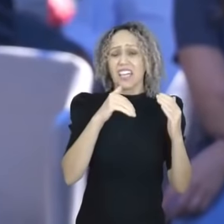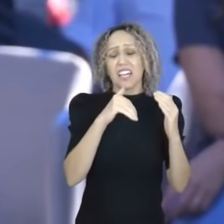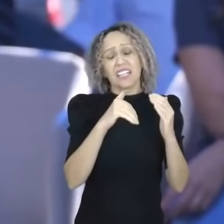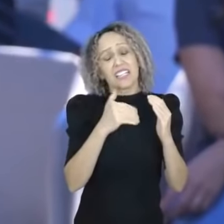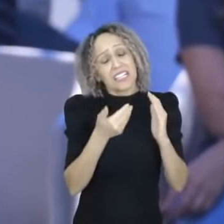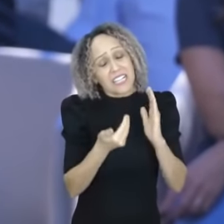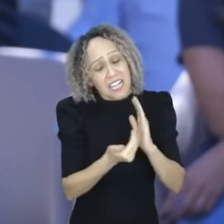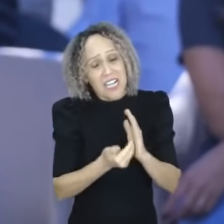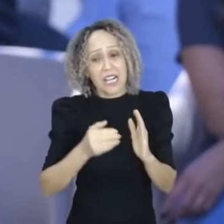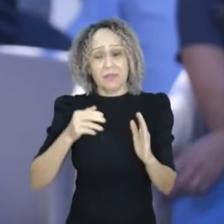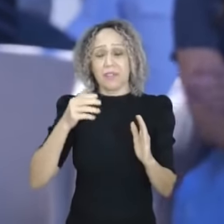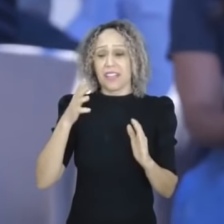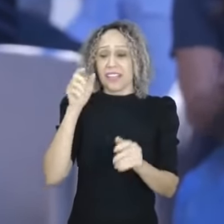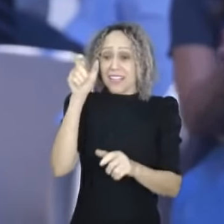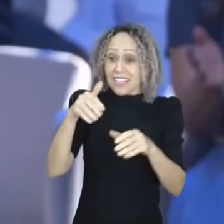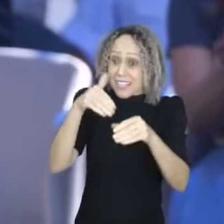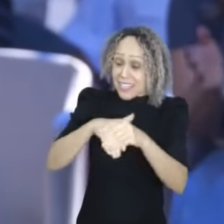primeira vez.